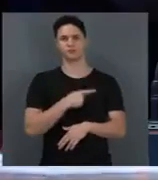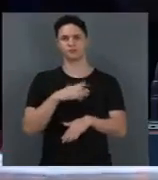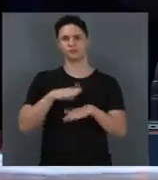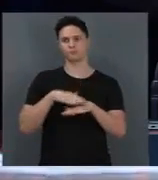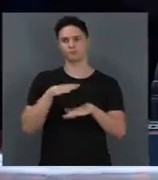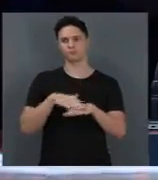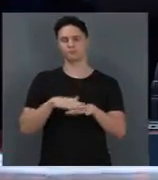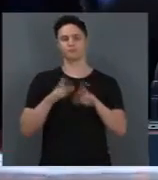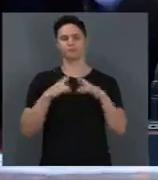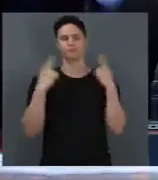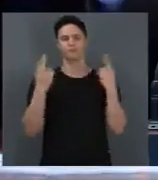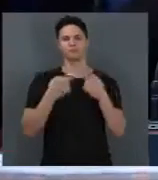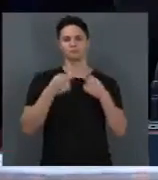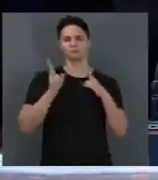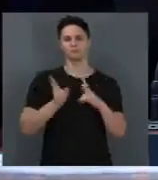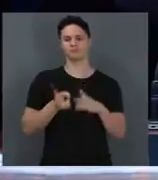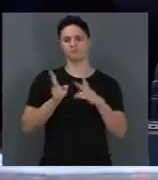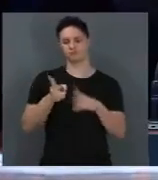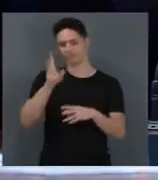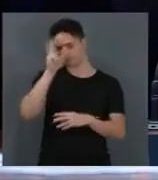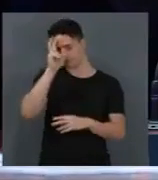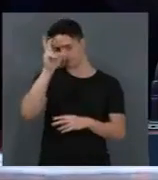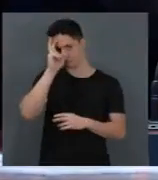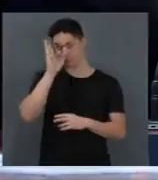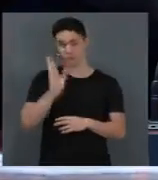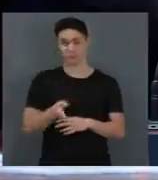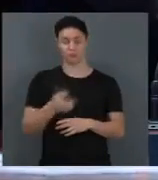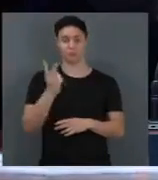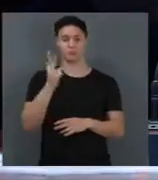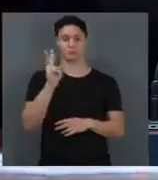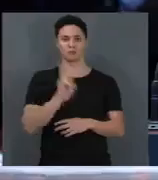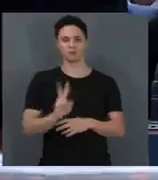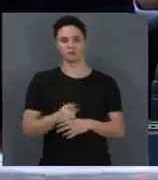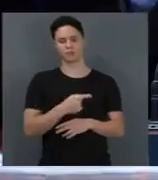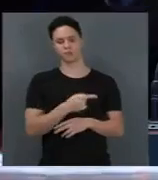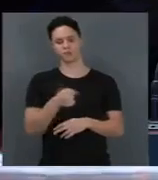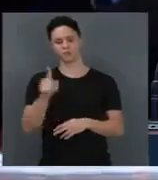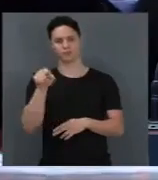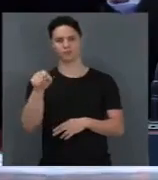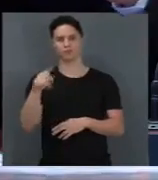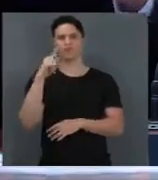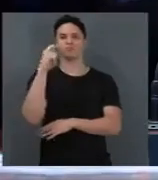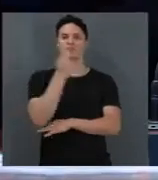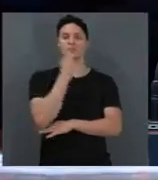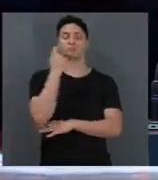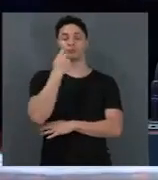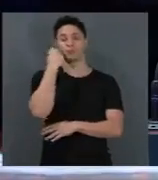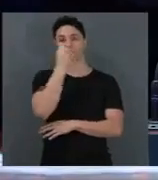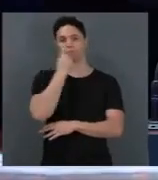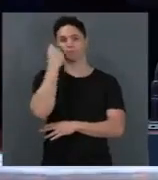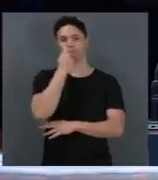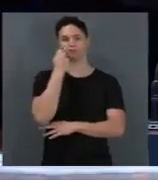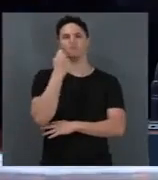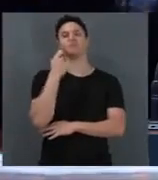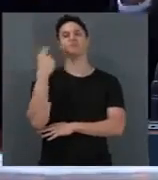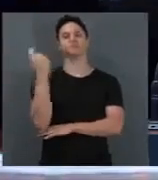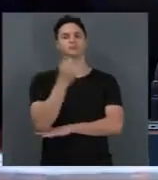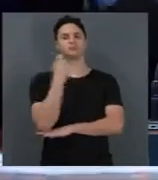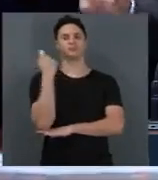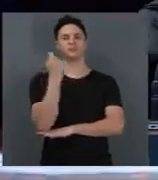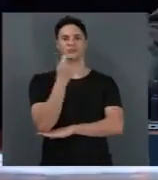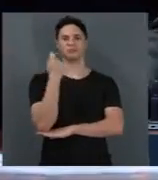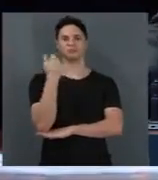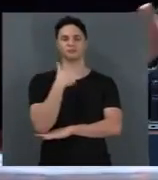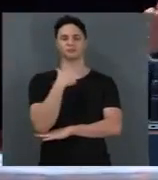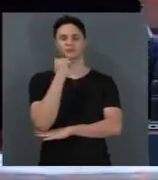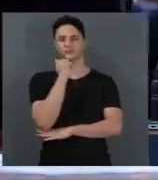reuniões toda quinta-feira e já fomos 2 vezes ao Rio Grande do Sul. E os senadores gaúchos, estou me referindo aos 3 gaúchos, que eu